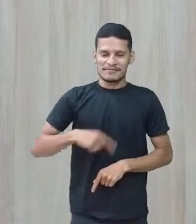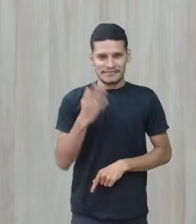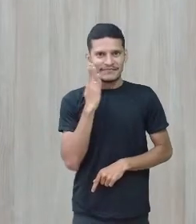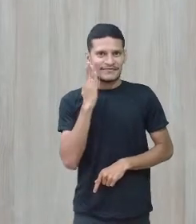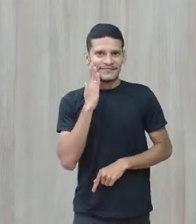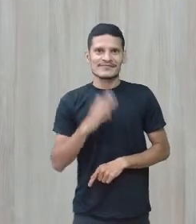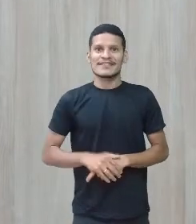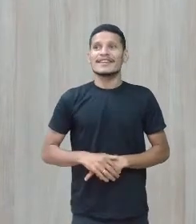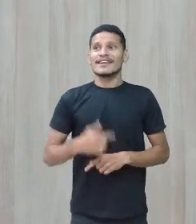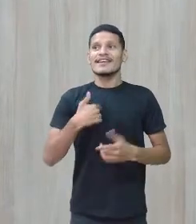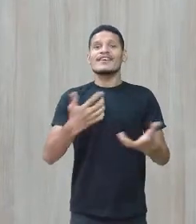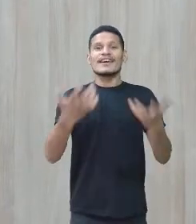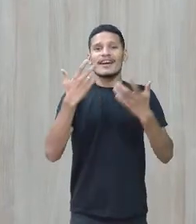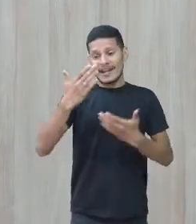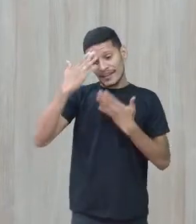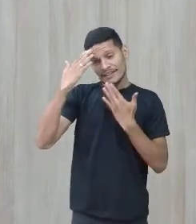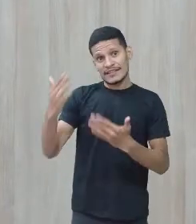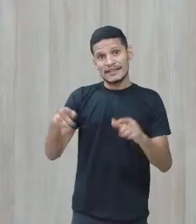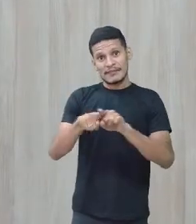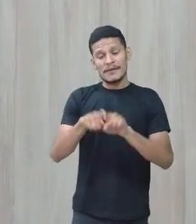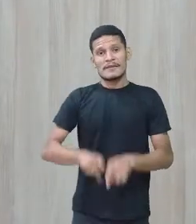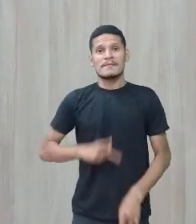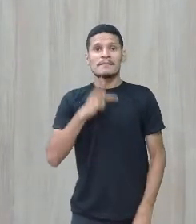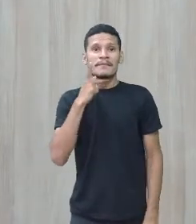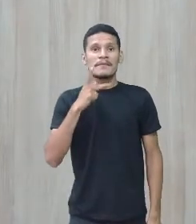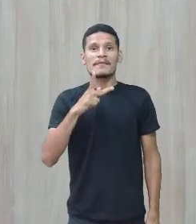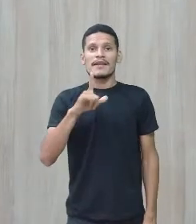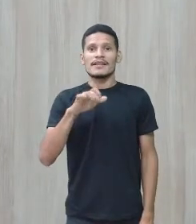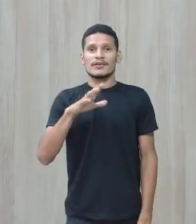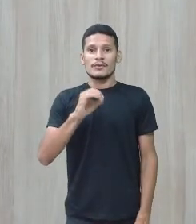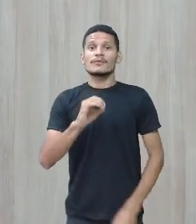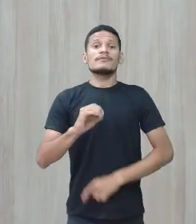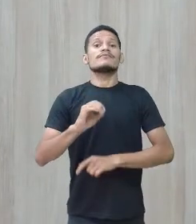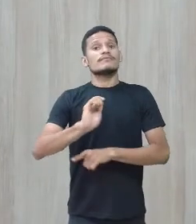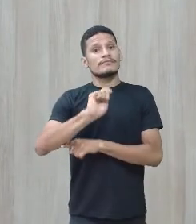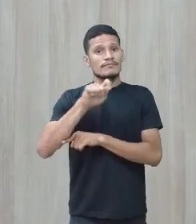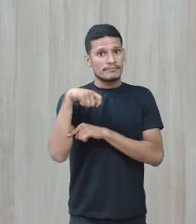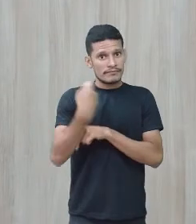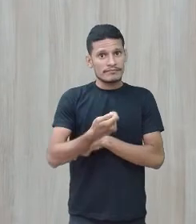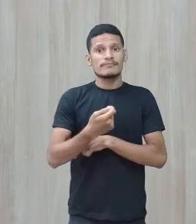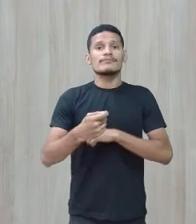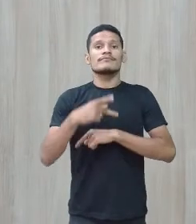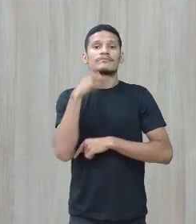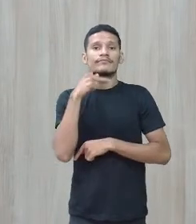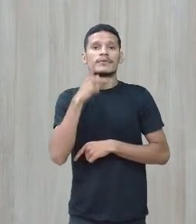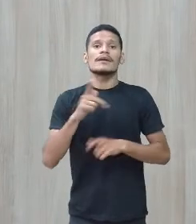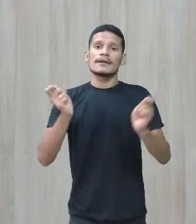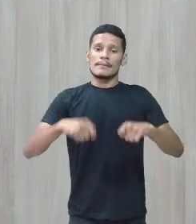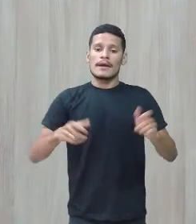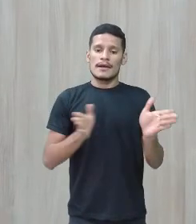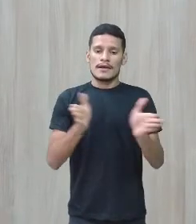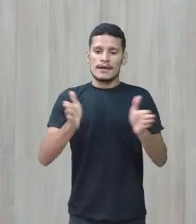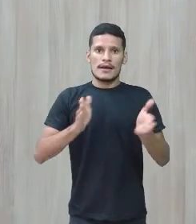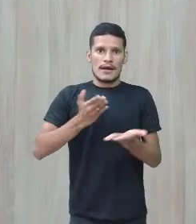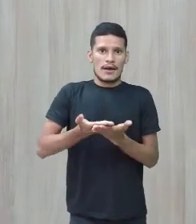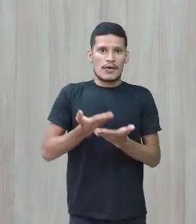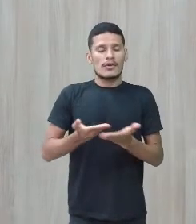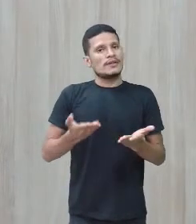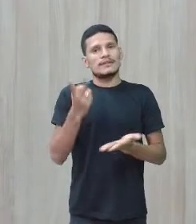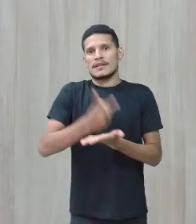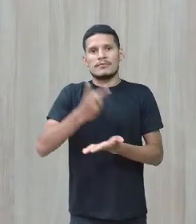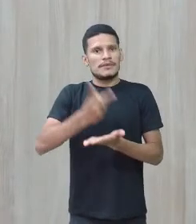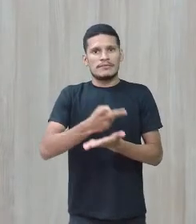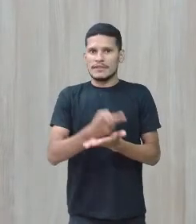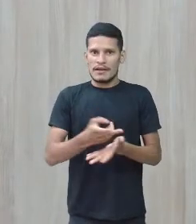Queria agradecer aqui também ao nosso amigo Plínio, que está tornando nossa aula mais acessível, né? Como